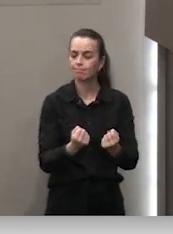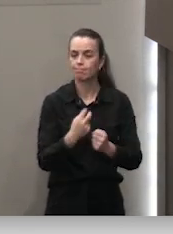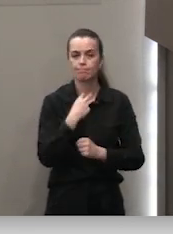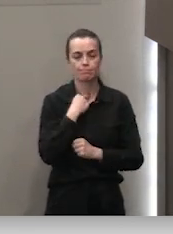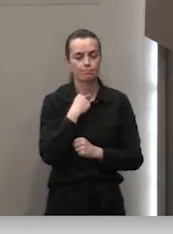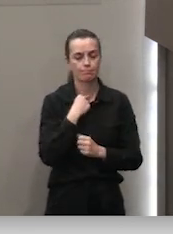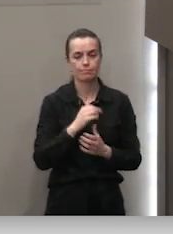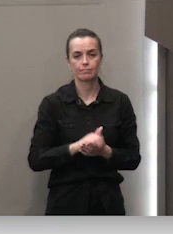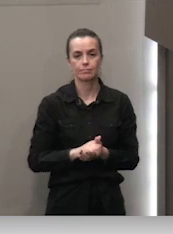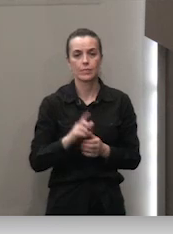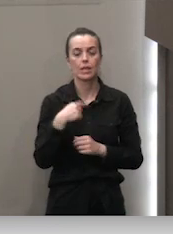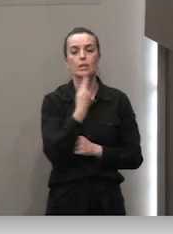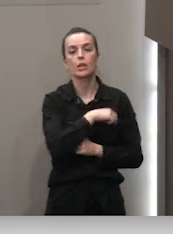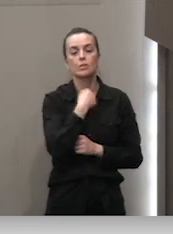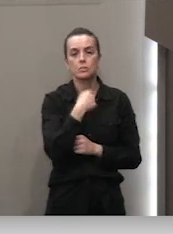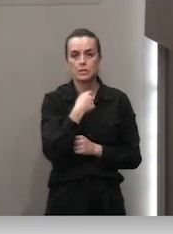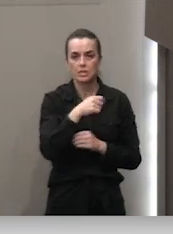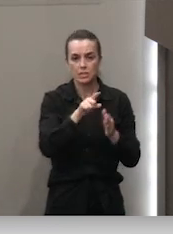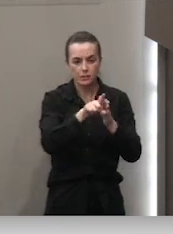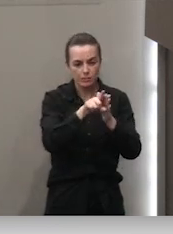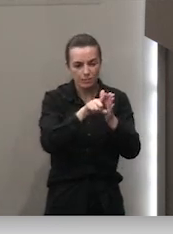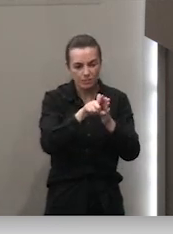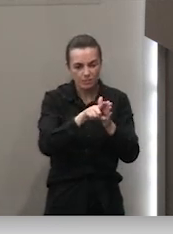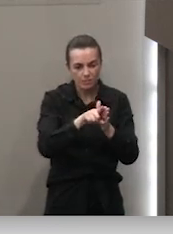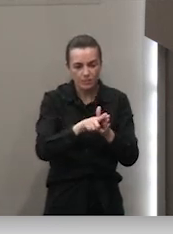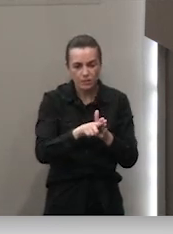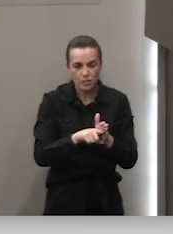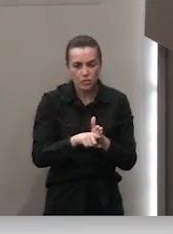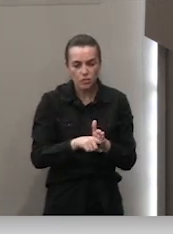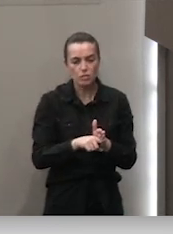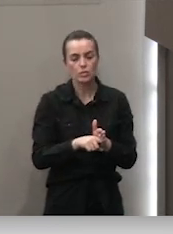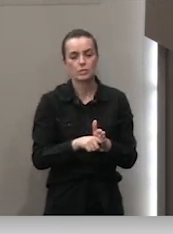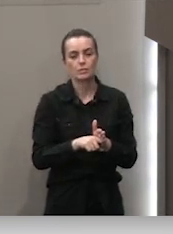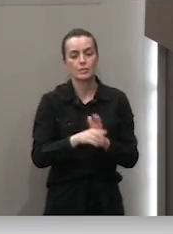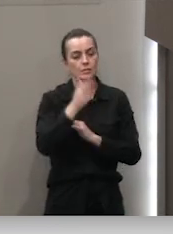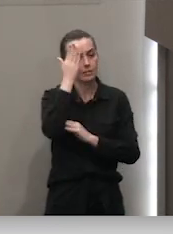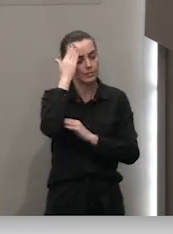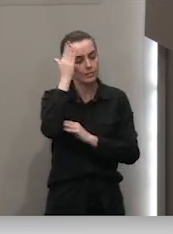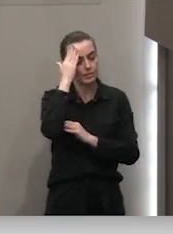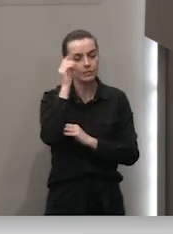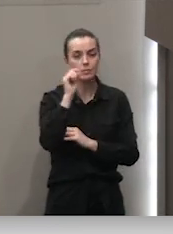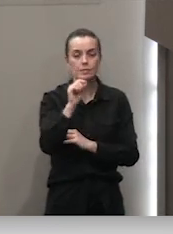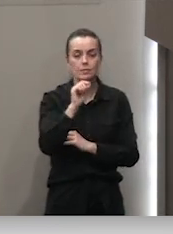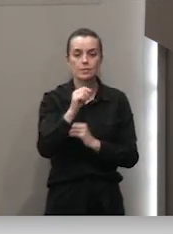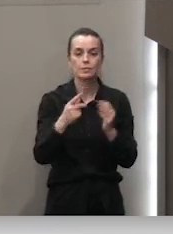Nós precisamos sim investigar, nós precisamos sim apurar e aprofundar esse tema,